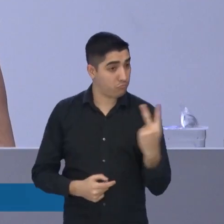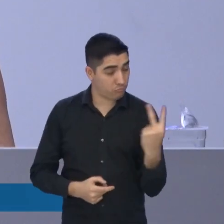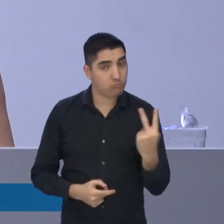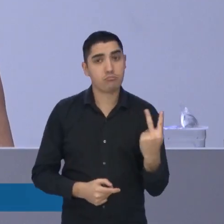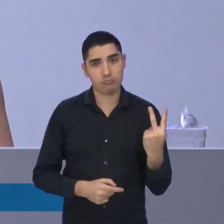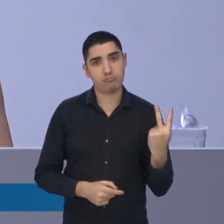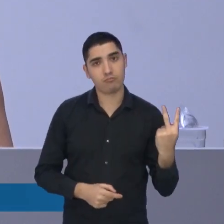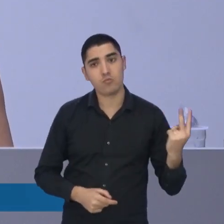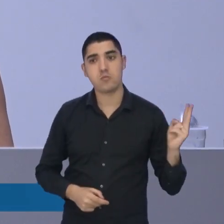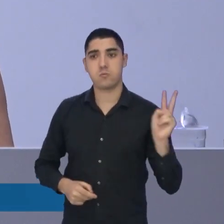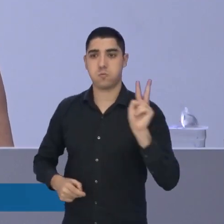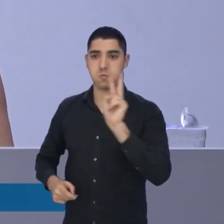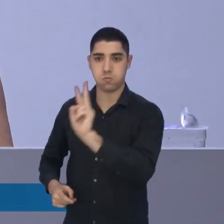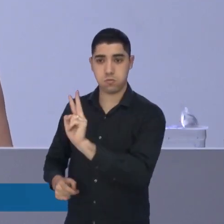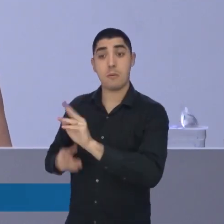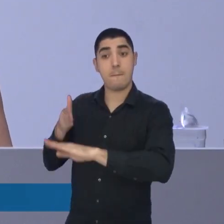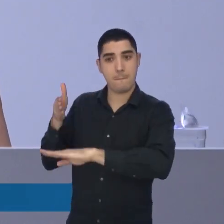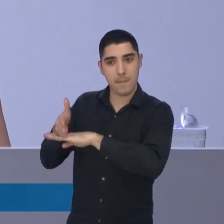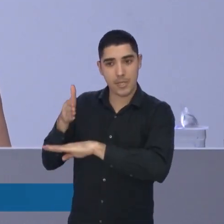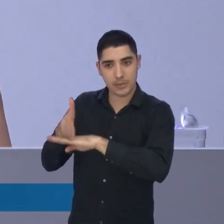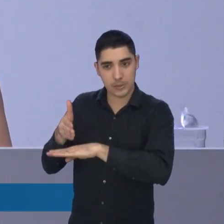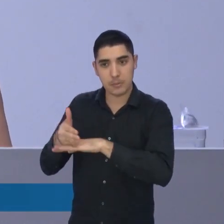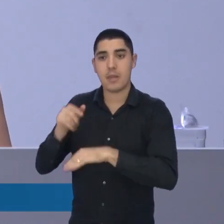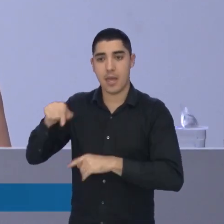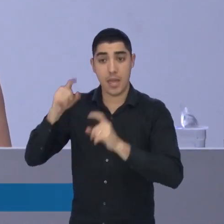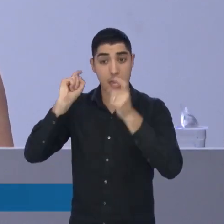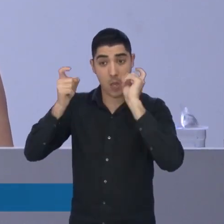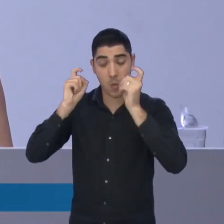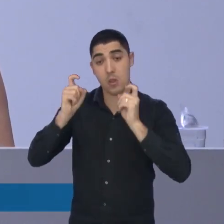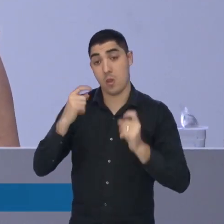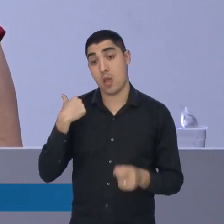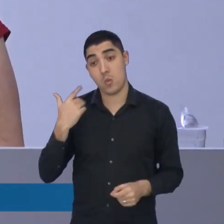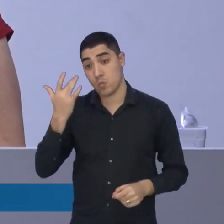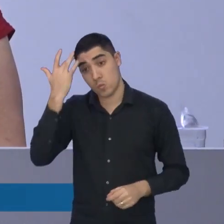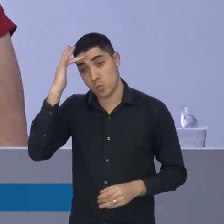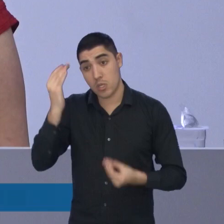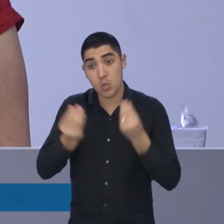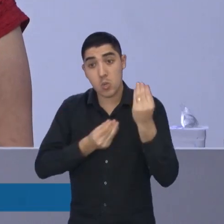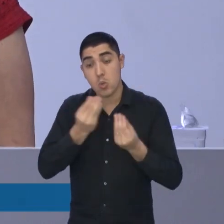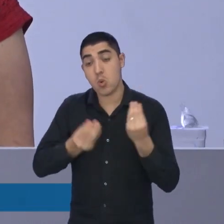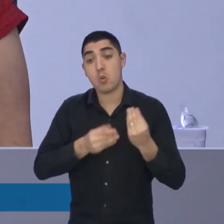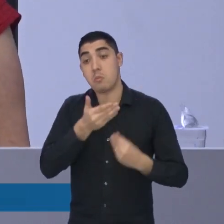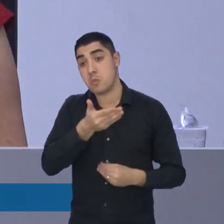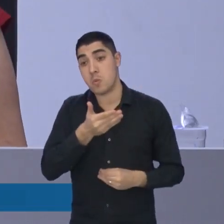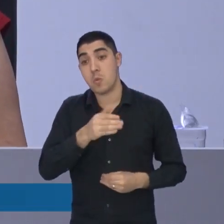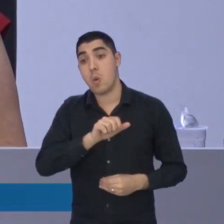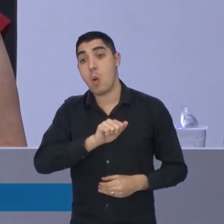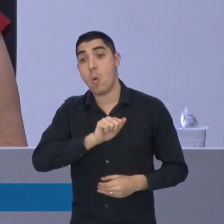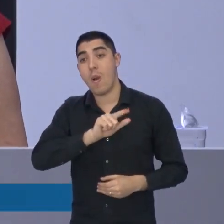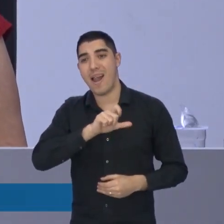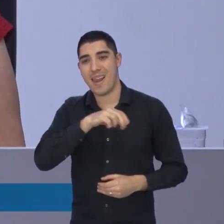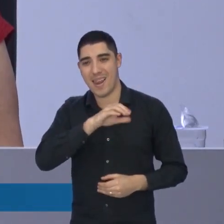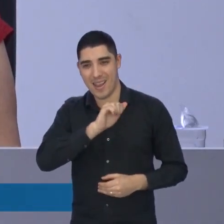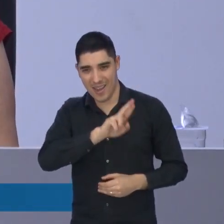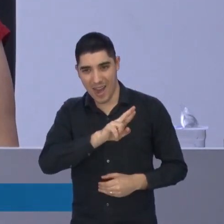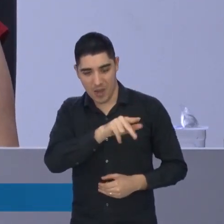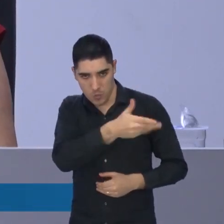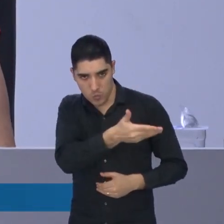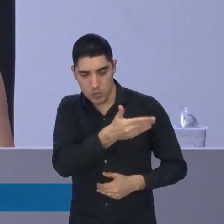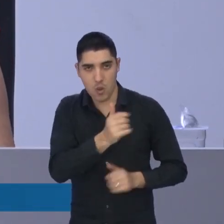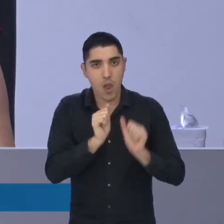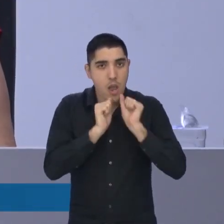reunião. Não sei, aí depois o assessor do Alencar pode confirmar. Eu sei,